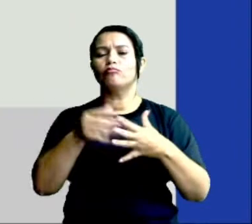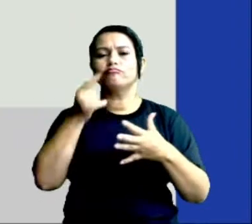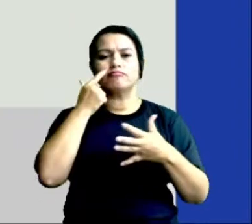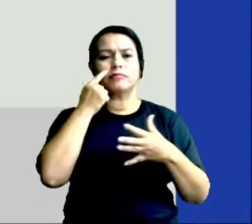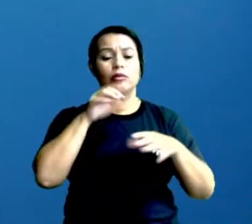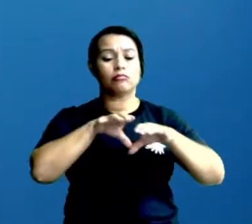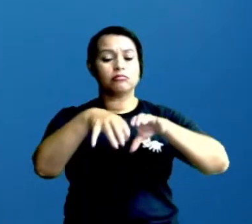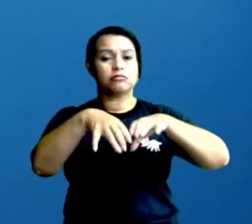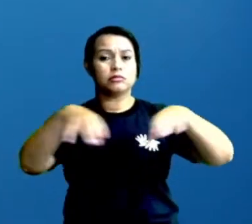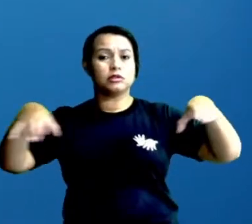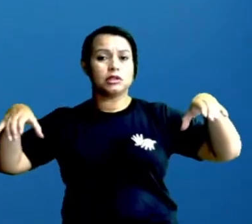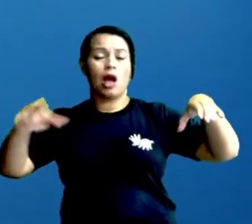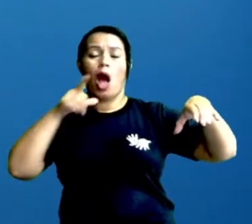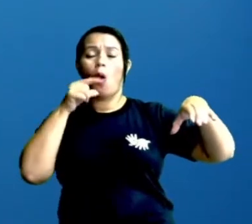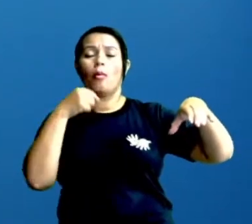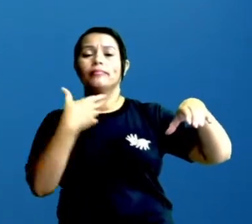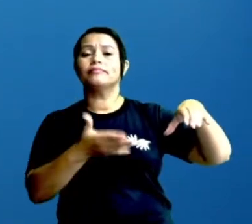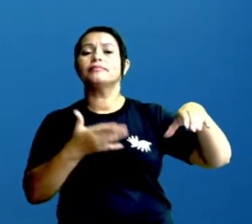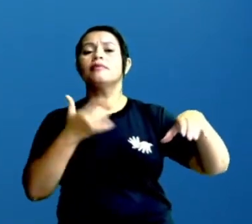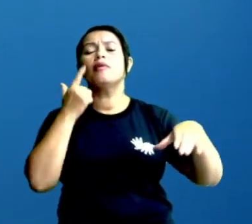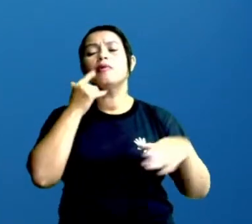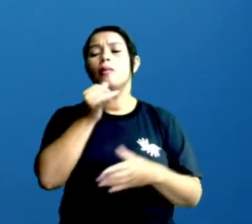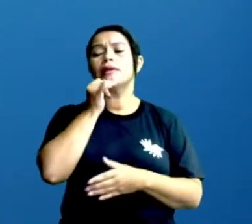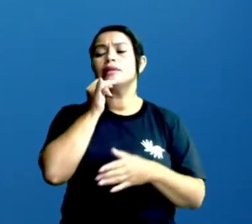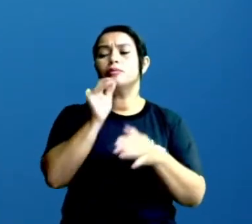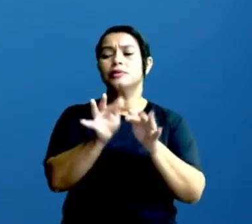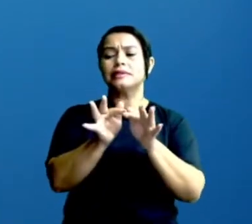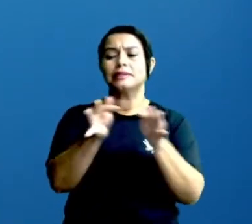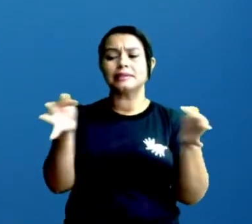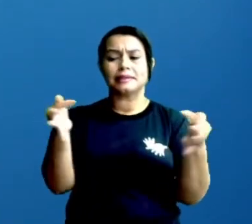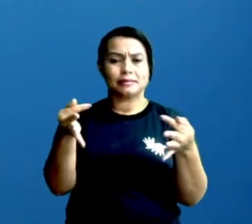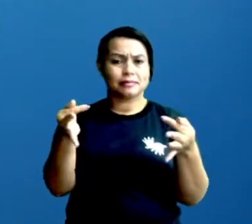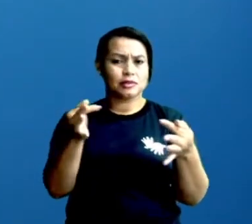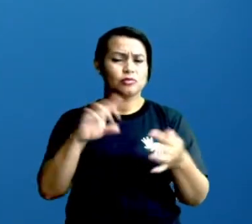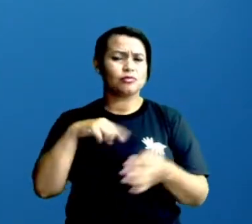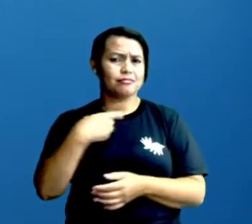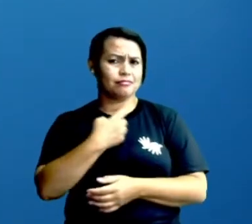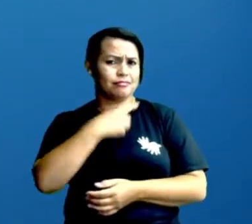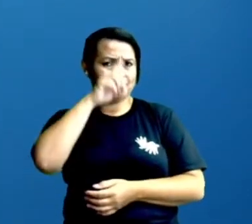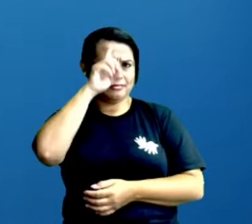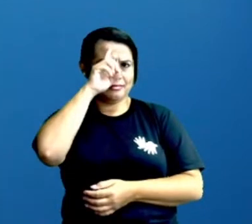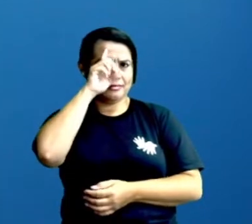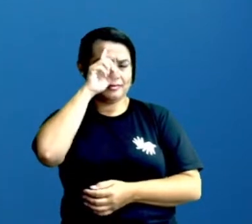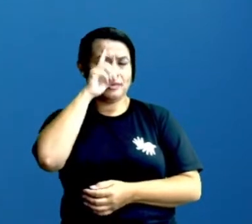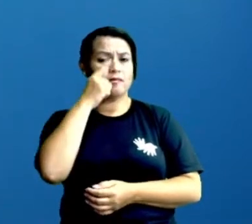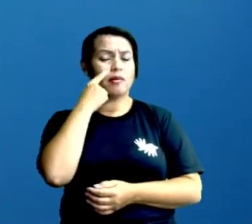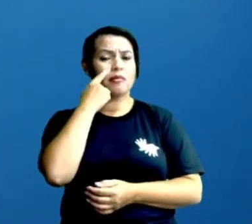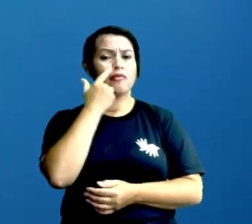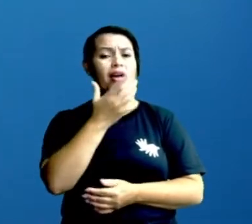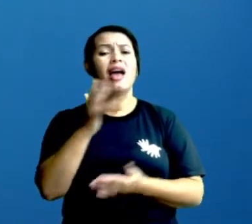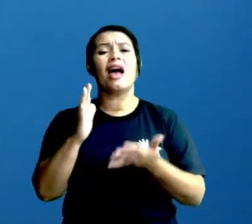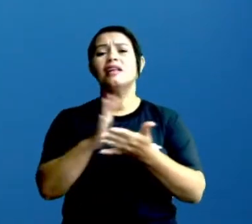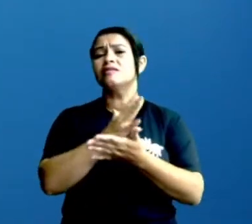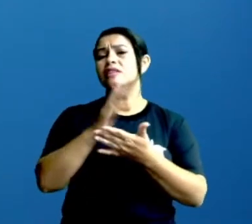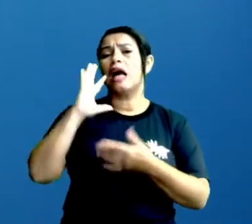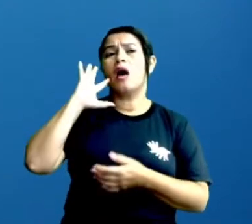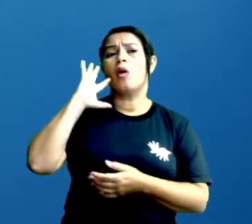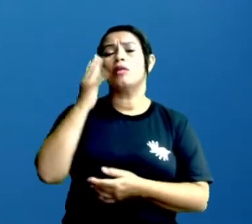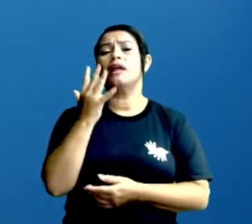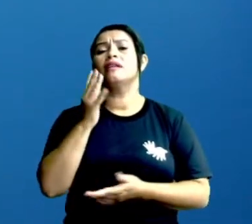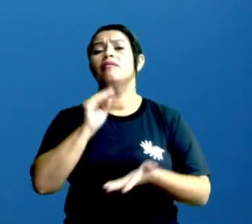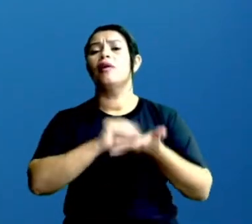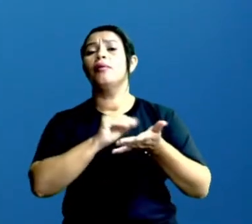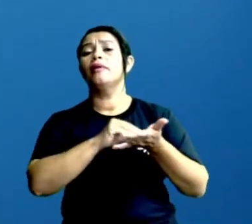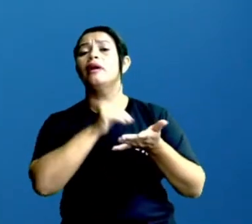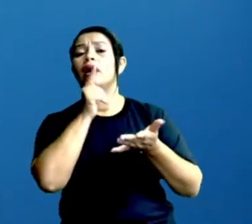vê só. Um exemplo simples, né, do nosso dia a dia. Às vezes acontece de não chegar água